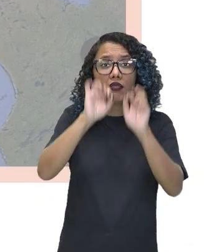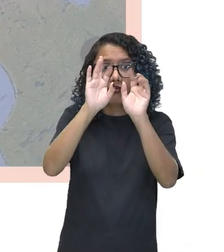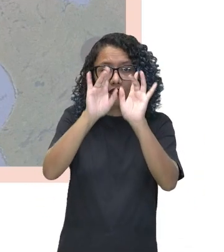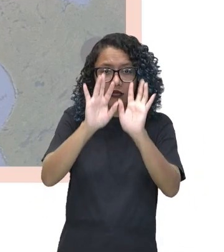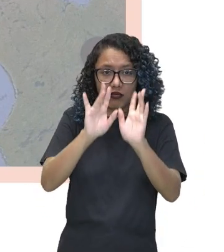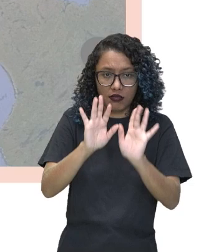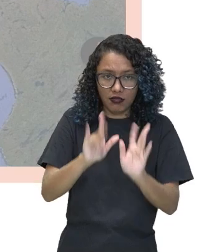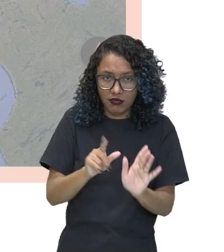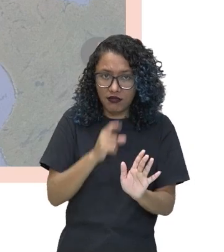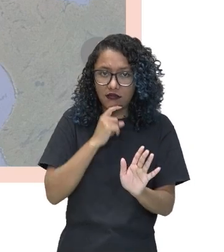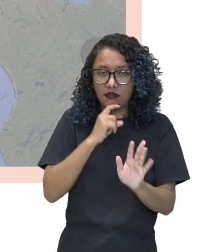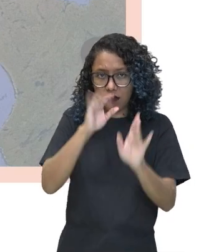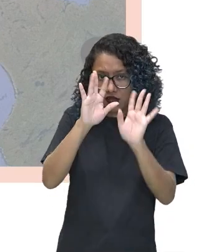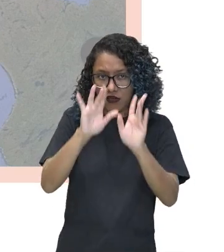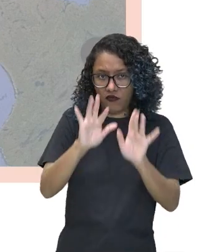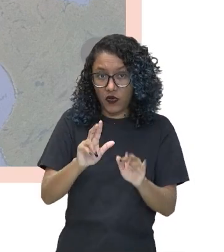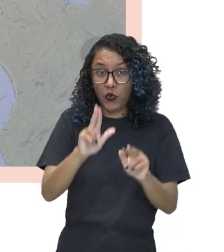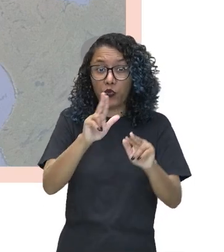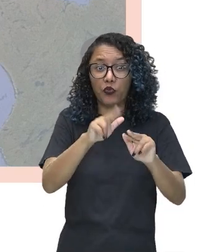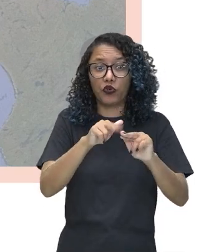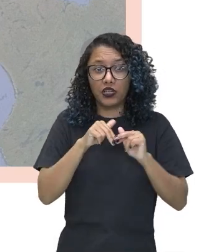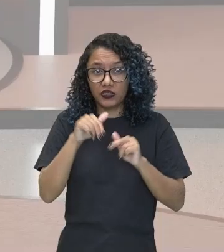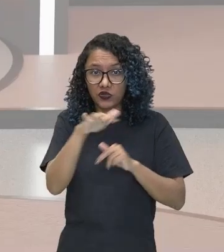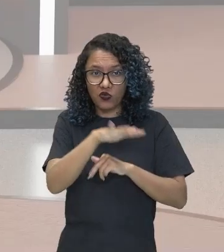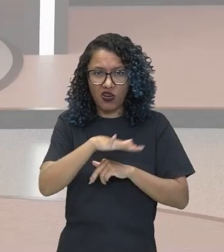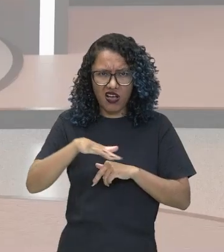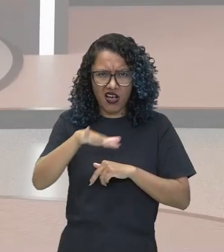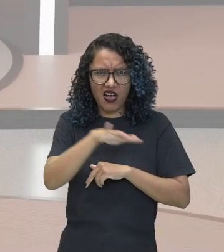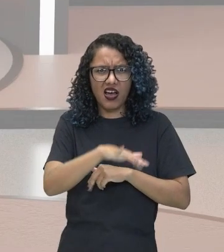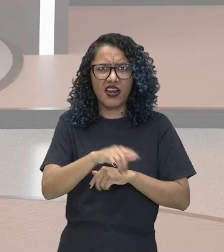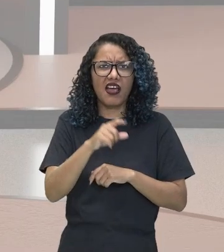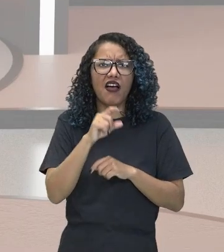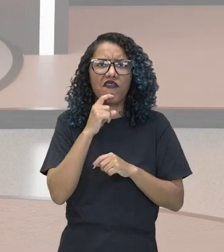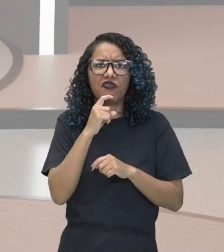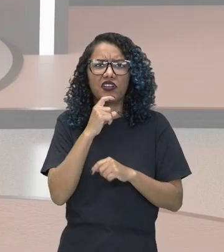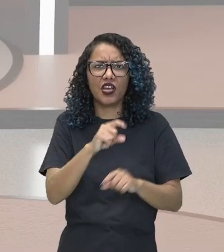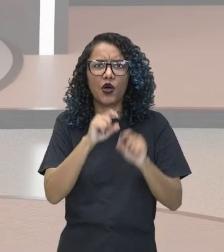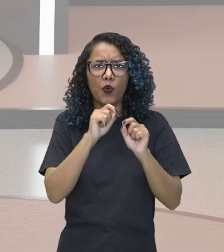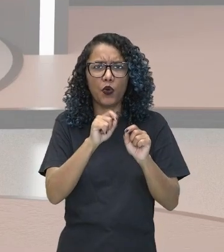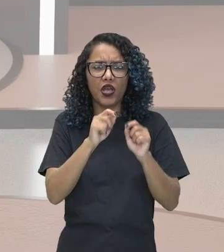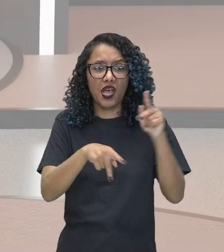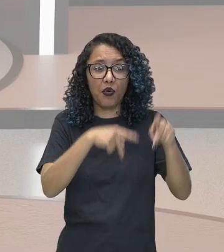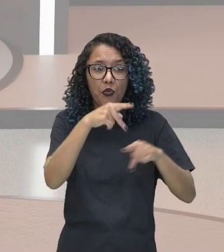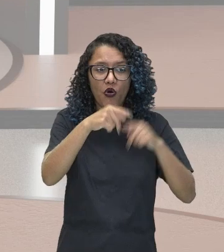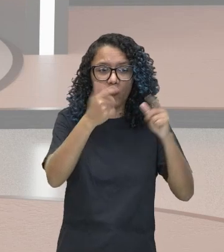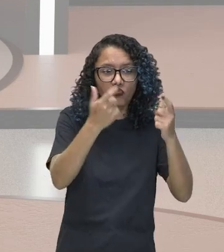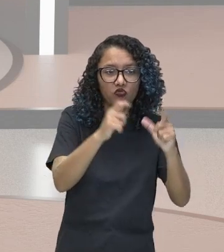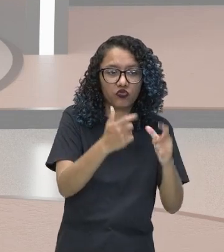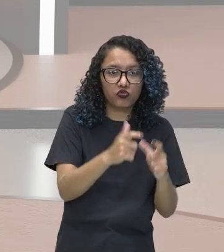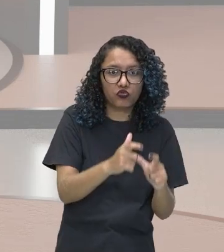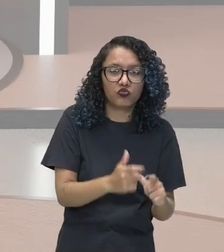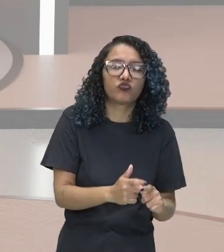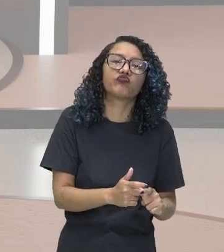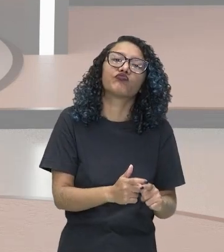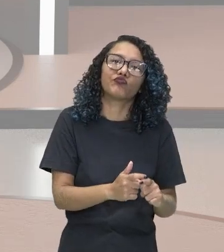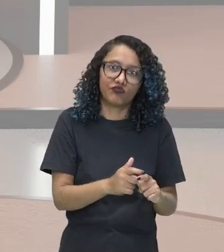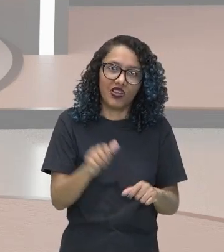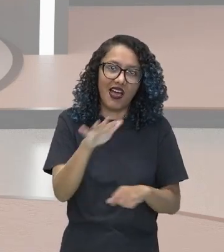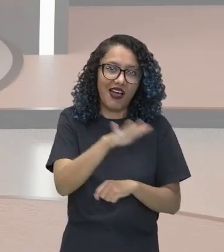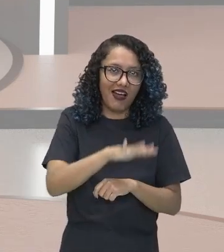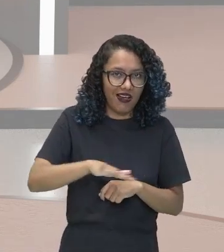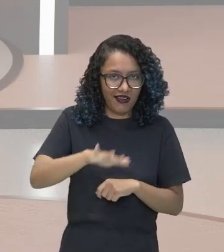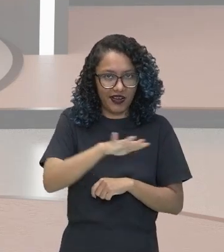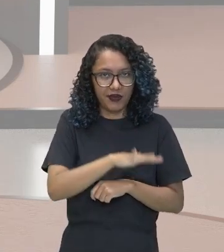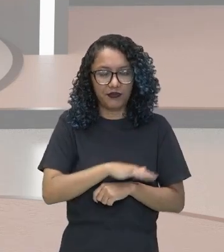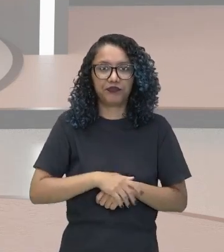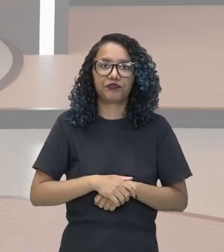regiões tenham uma menor densidade demográfica, então menor população ocupando esse território. A gente vai ter também